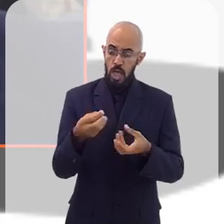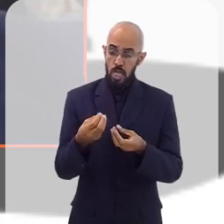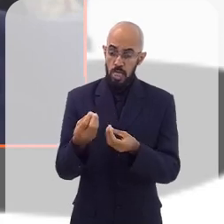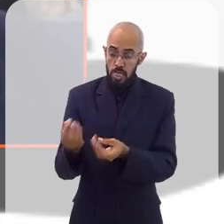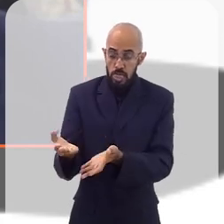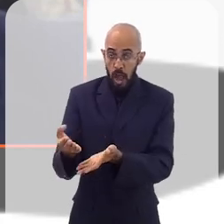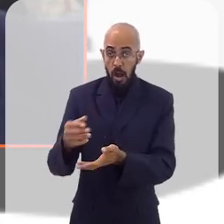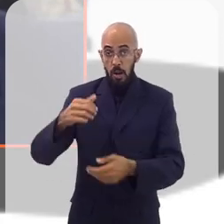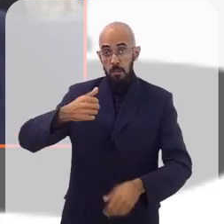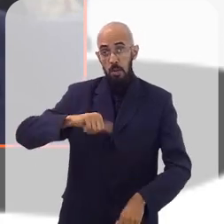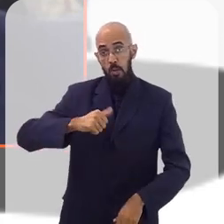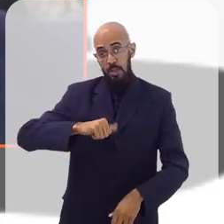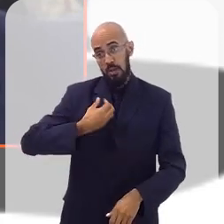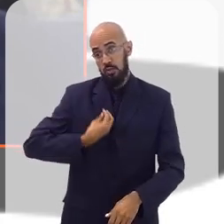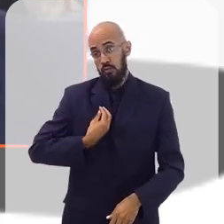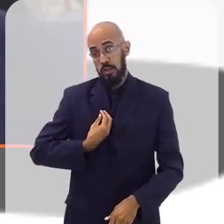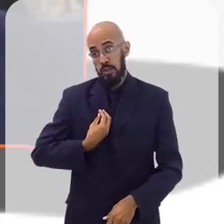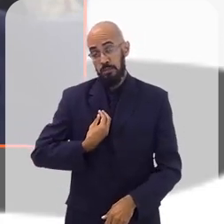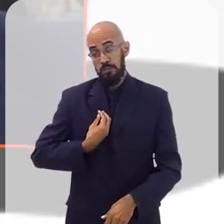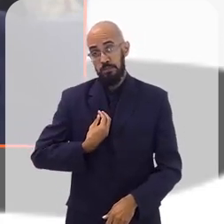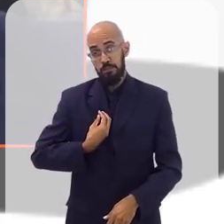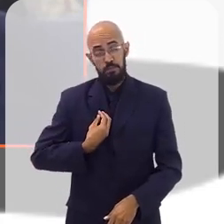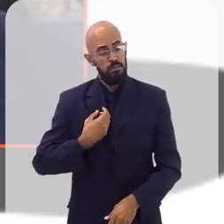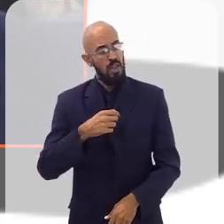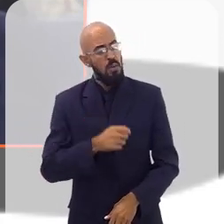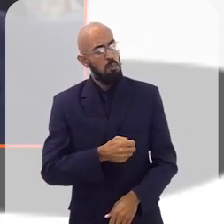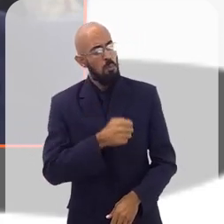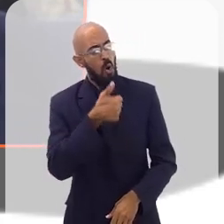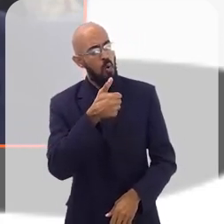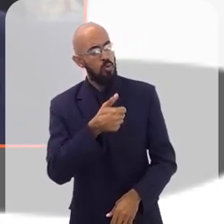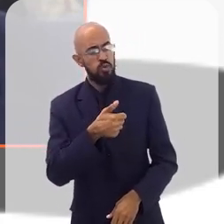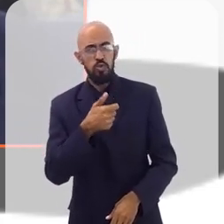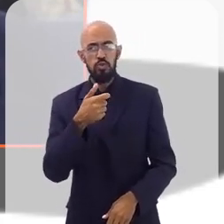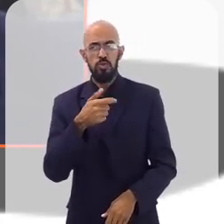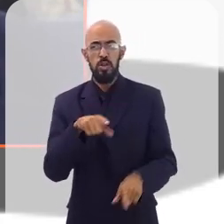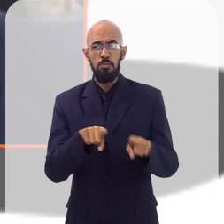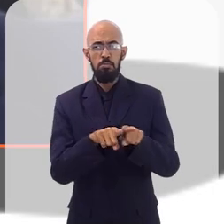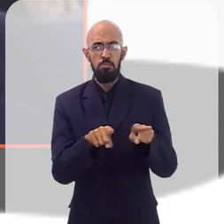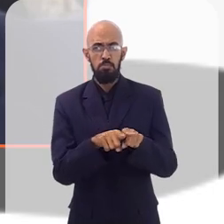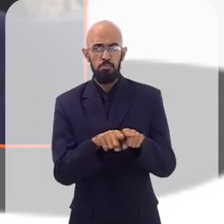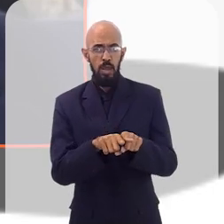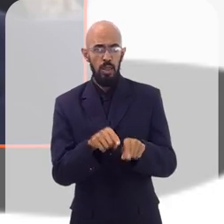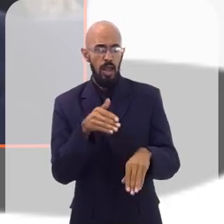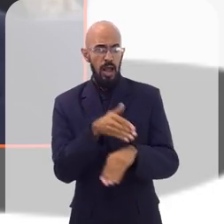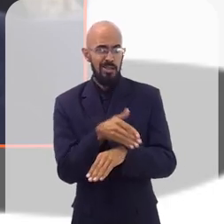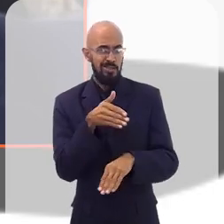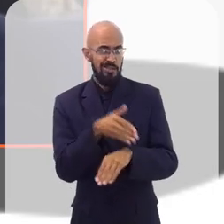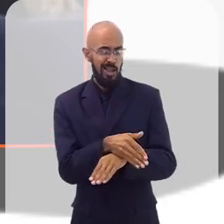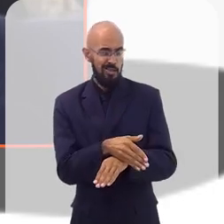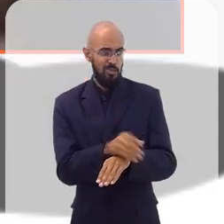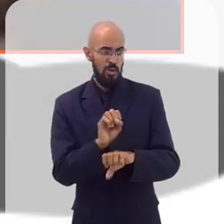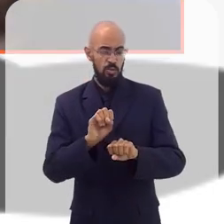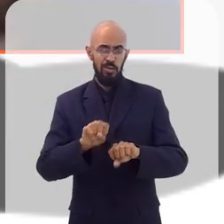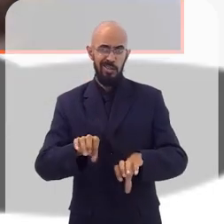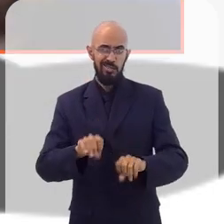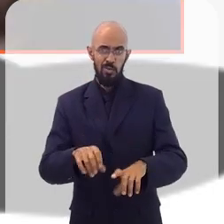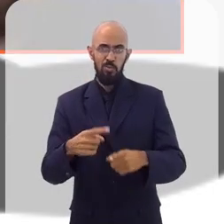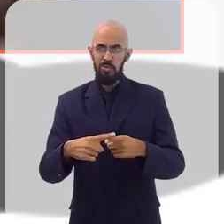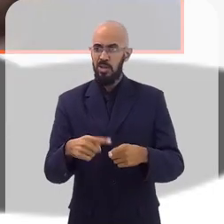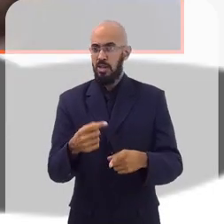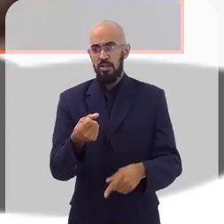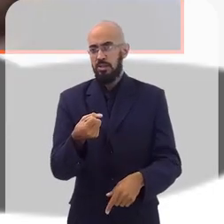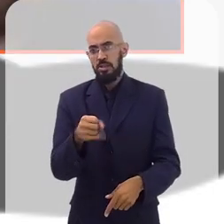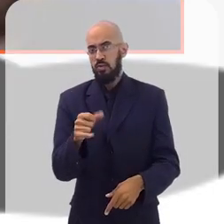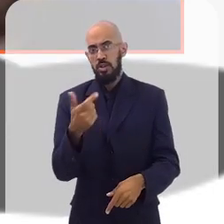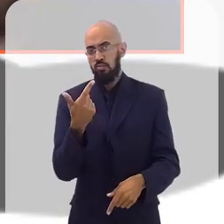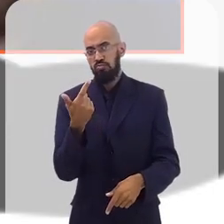na questão do ensino a gente não consegue levar uma qualidade de vida para o cidadão e